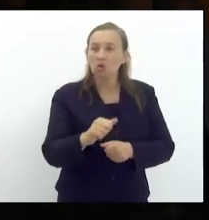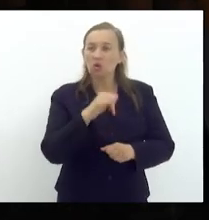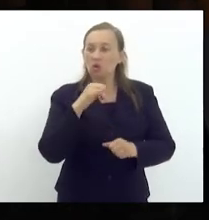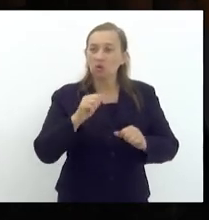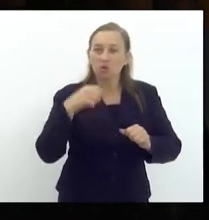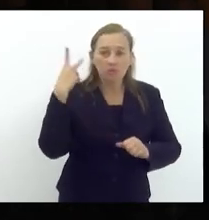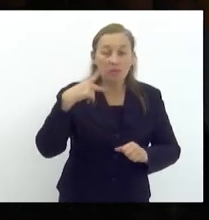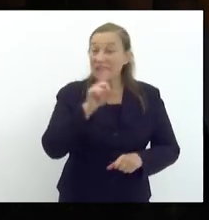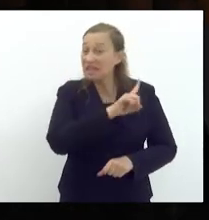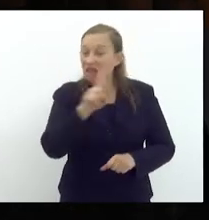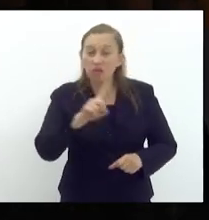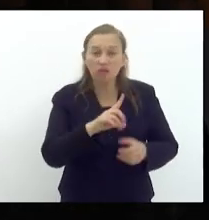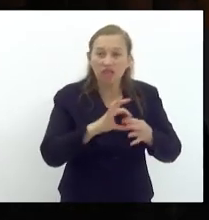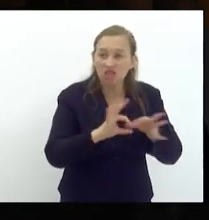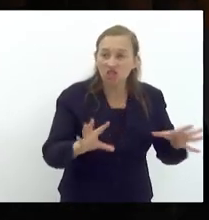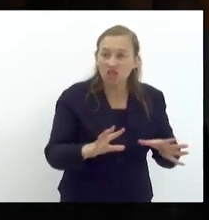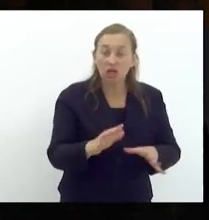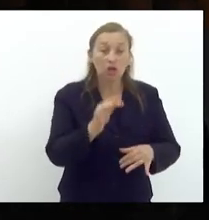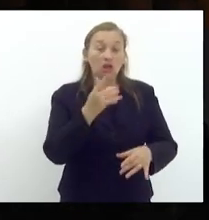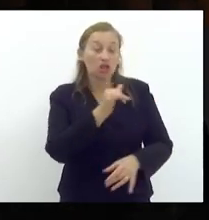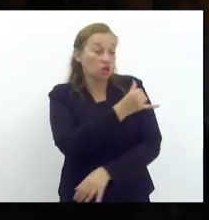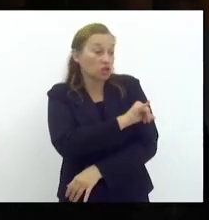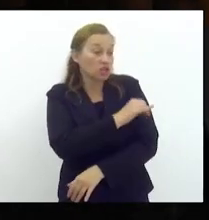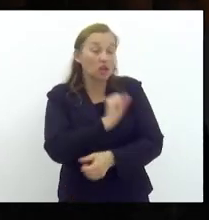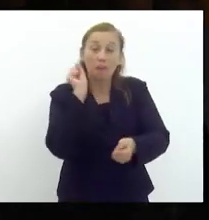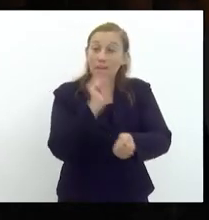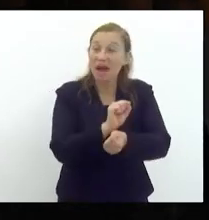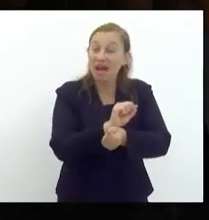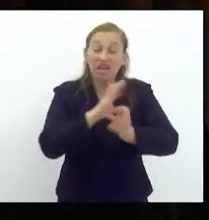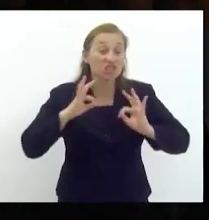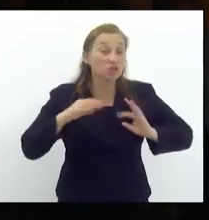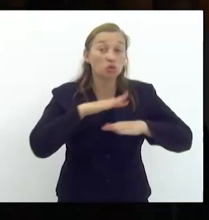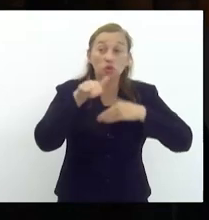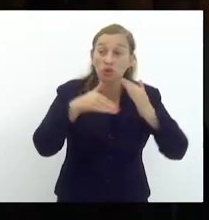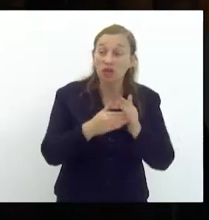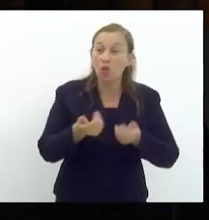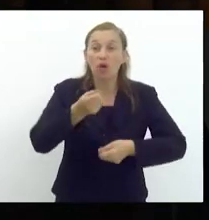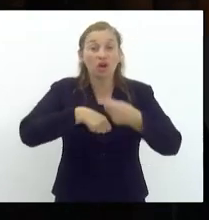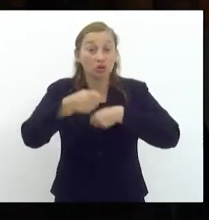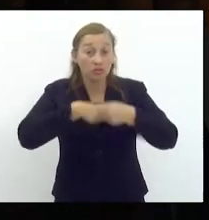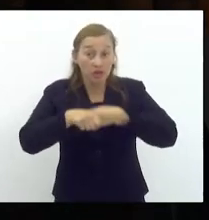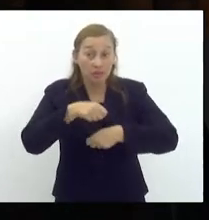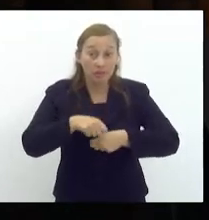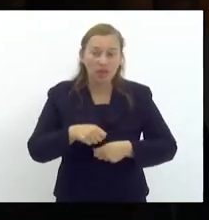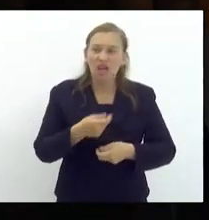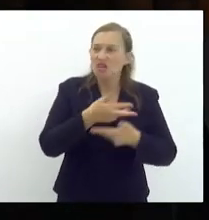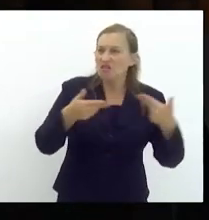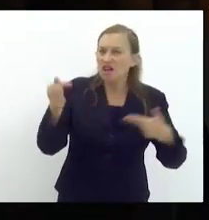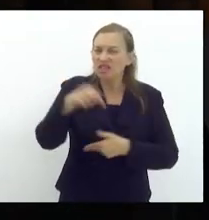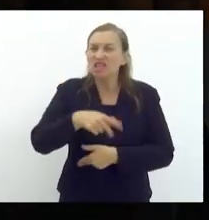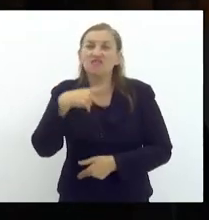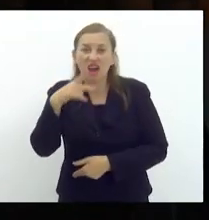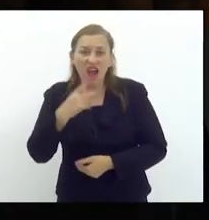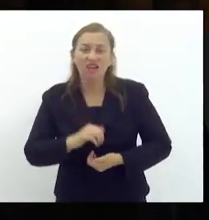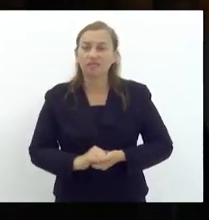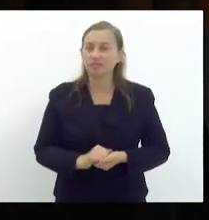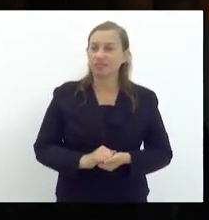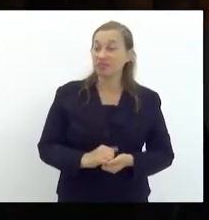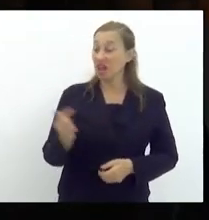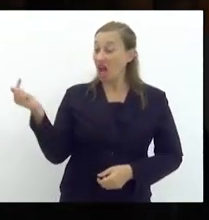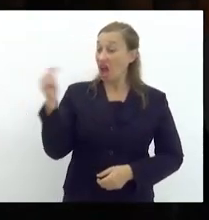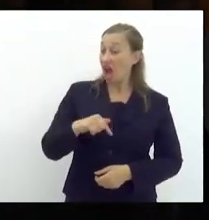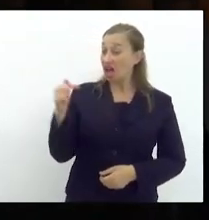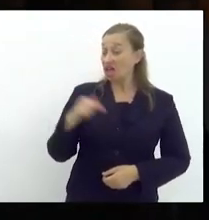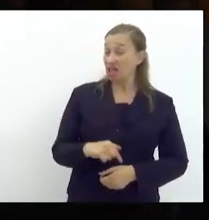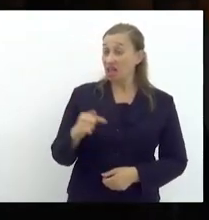não permitimos que o Rio de Janeiro paralisasse por completo a economia muitos aqui falaram que aqui